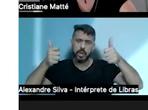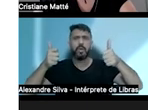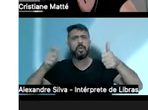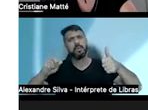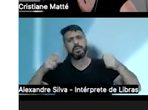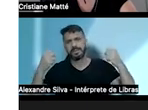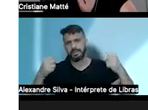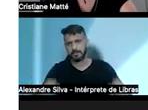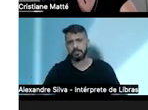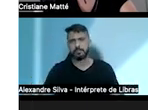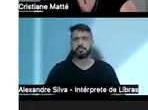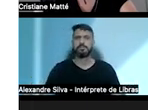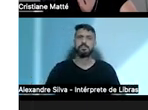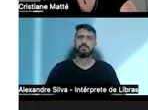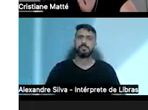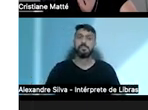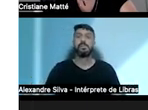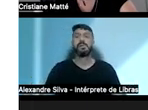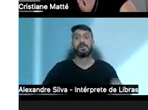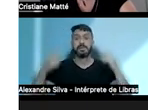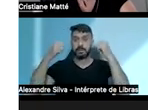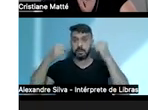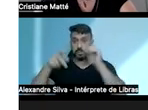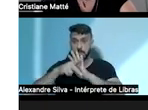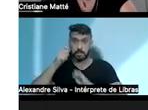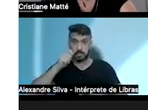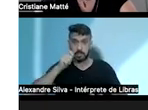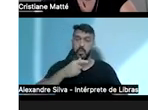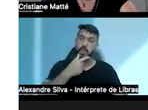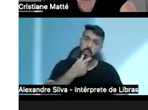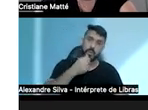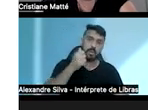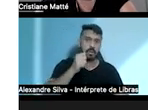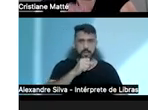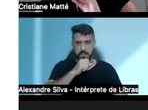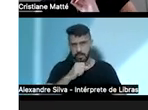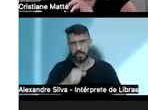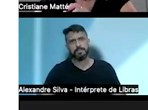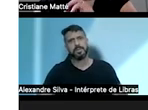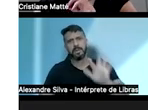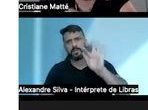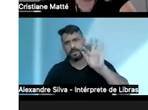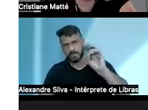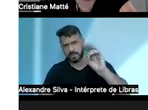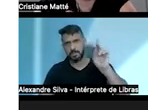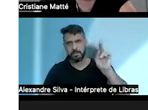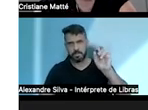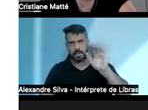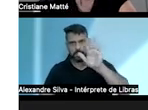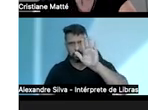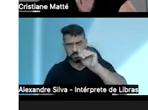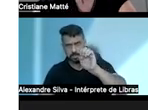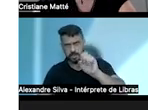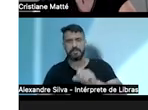E o que se viu aqui? Que com o exercício materno ou paterno na geração F0, então, que são os pais e as mães